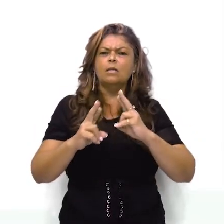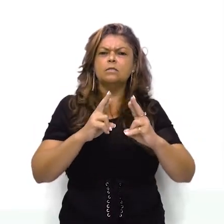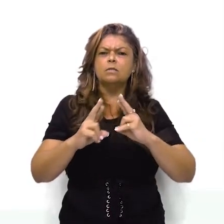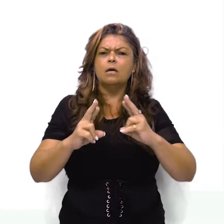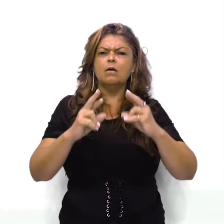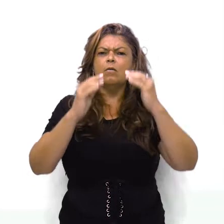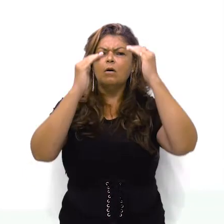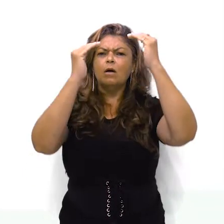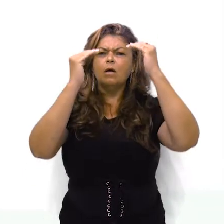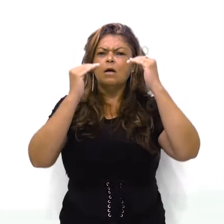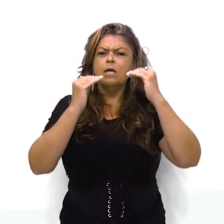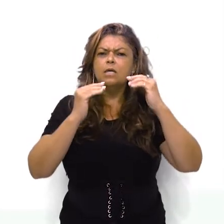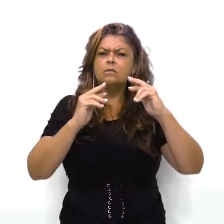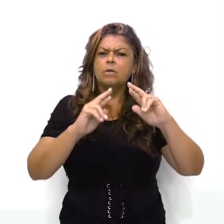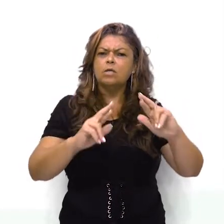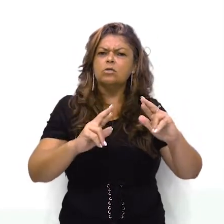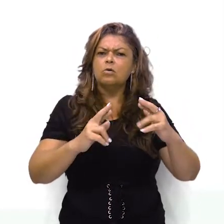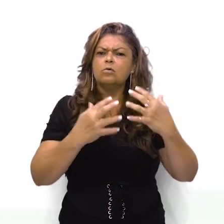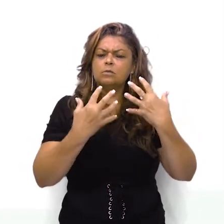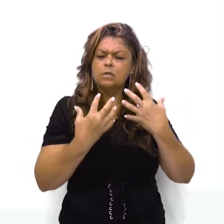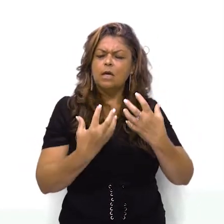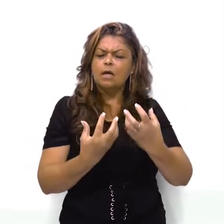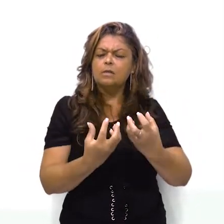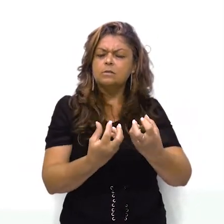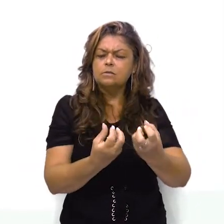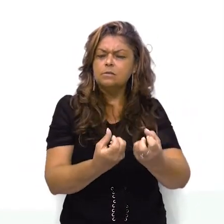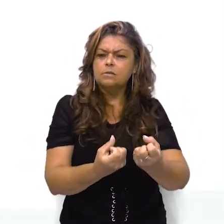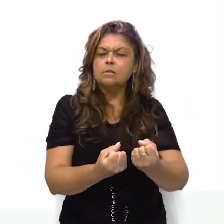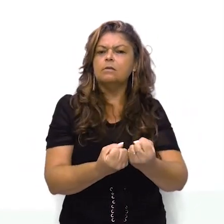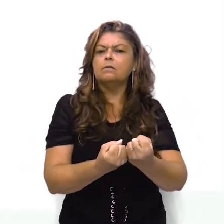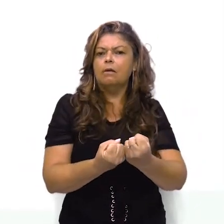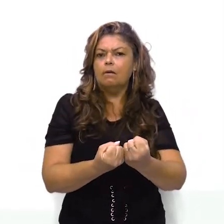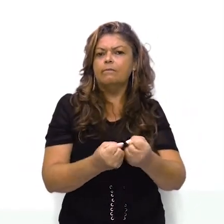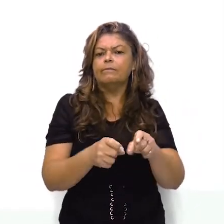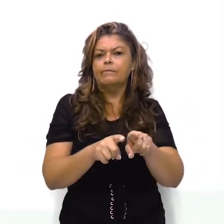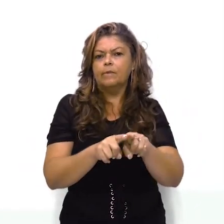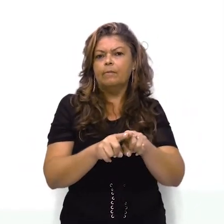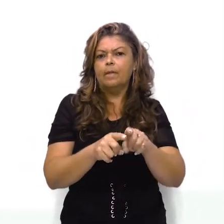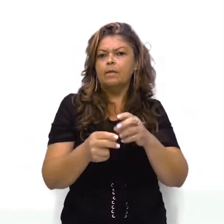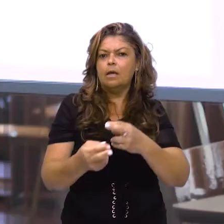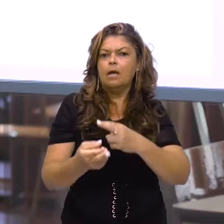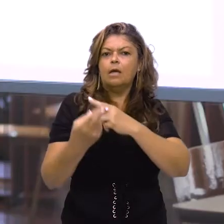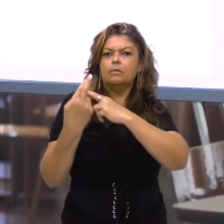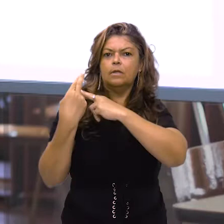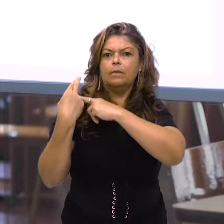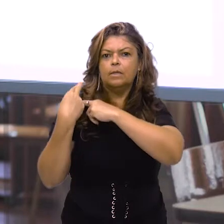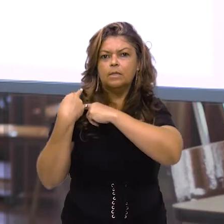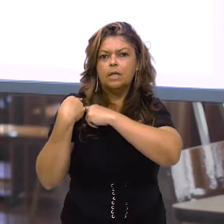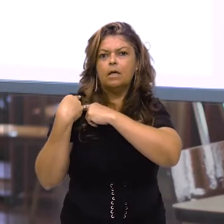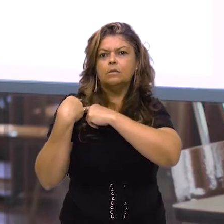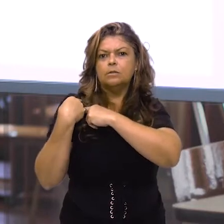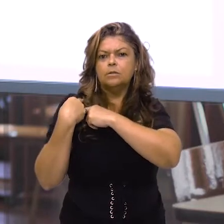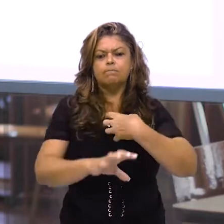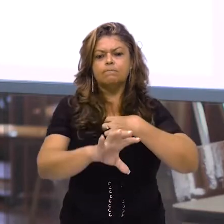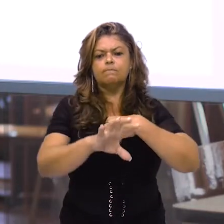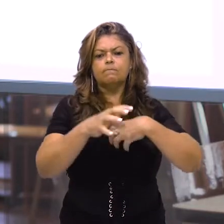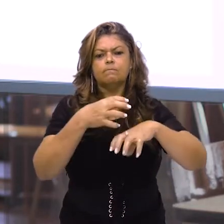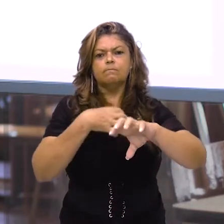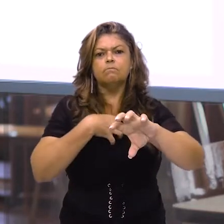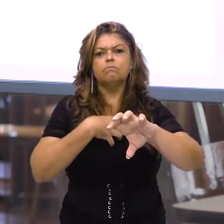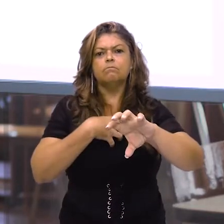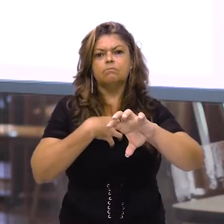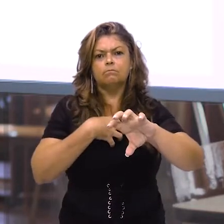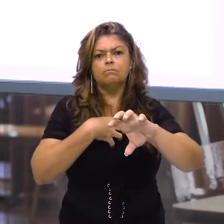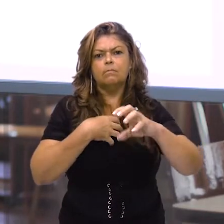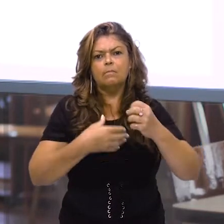respeitosa, fundada na acolhida, na liberdade e na responsabilidade. Então, eu sempre estou me colocando no lugar do outro. Então, eu